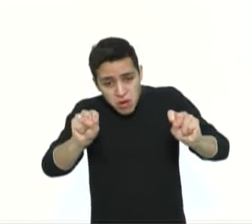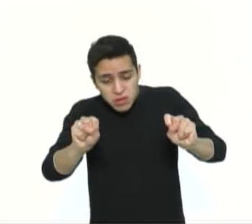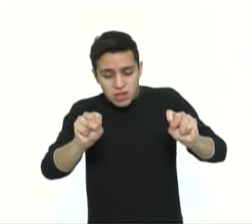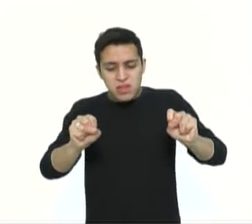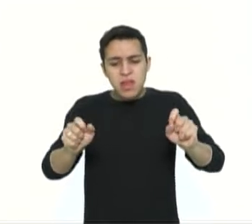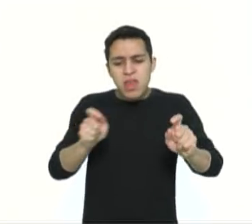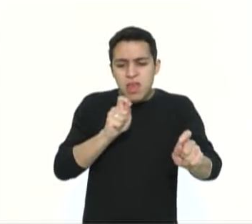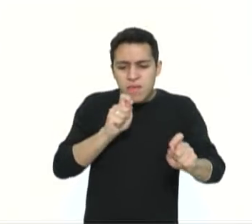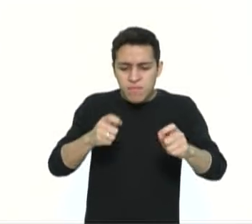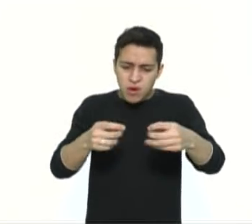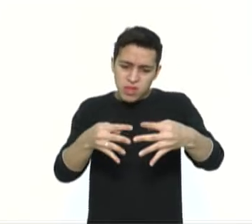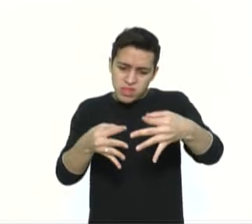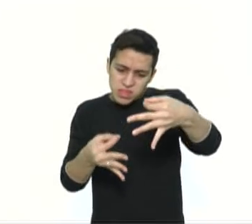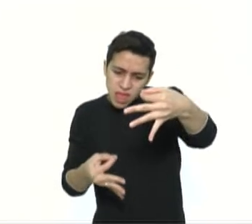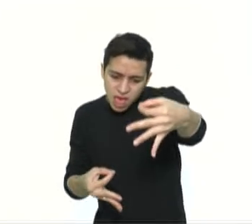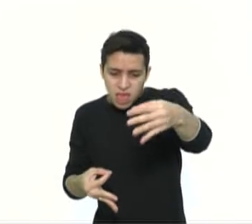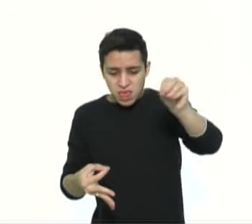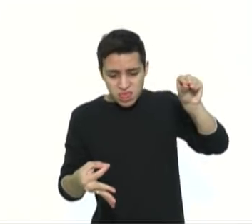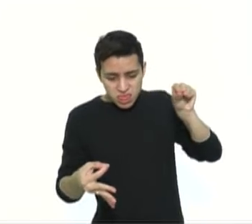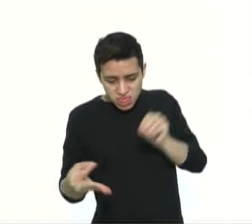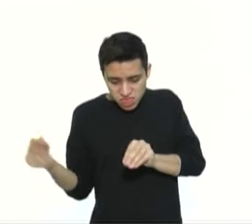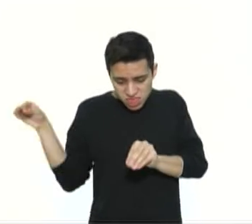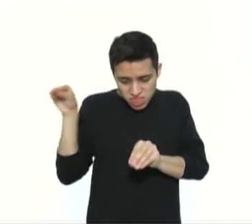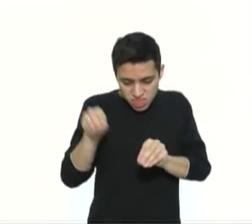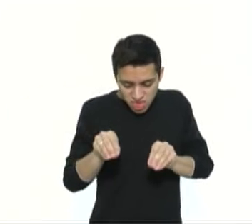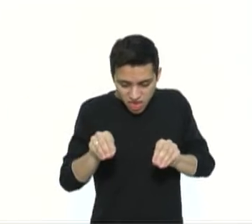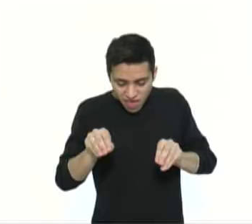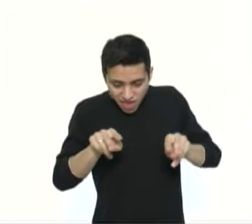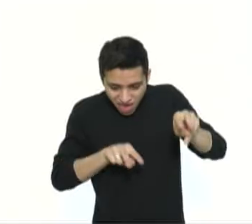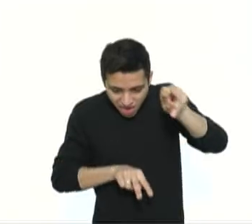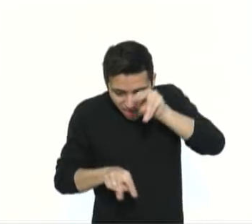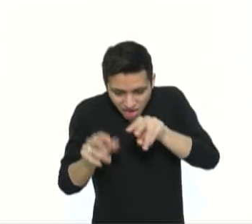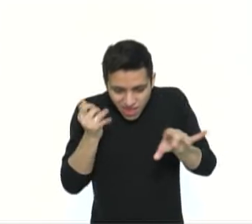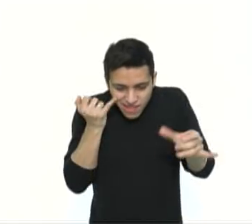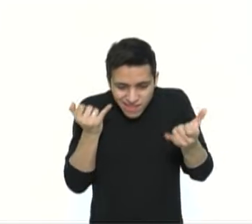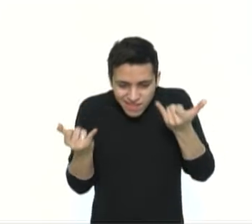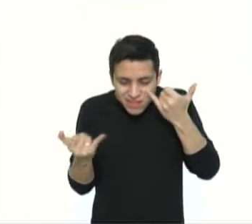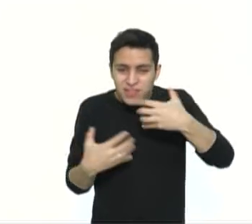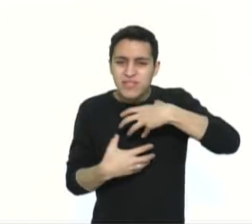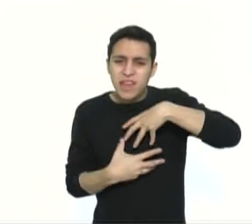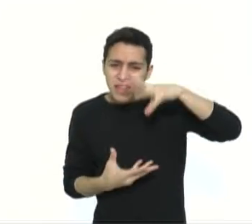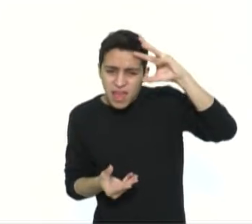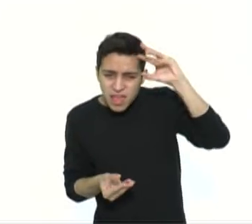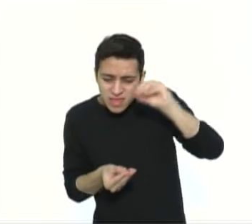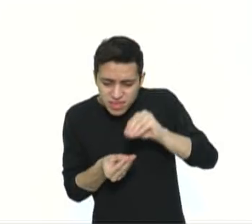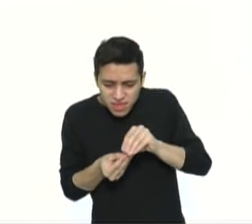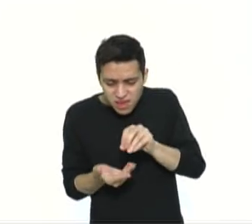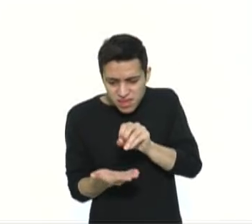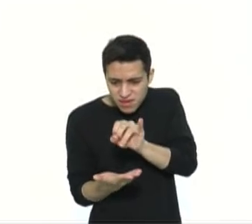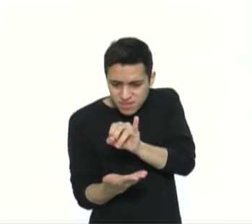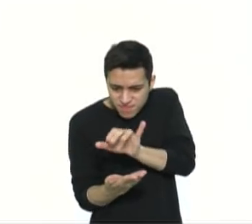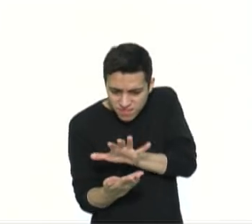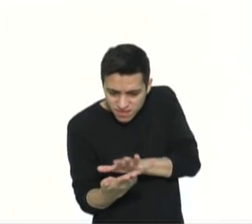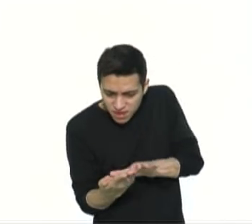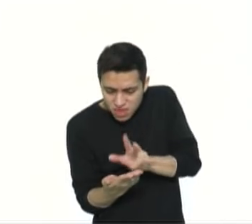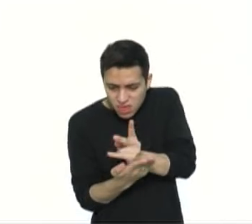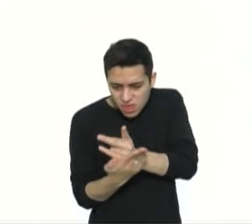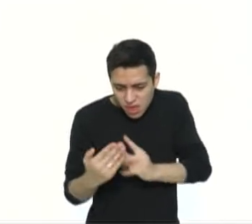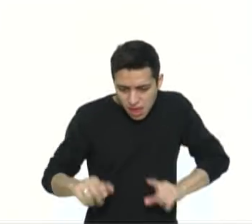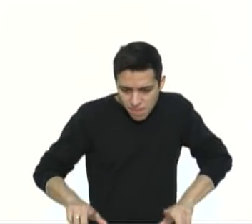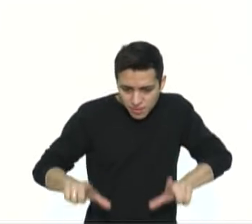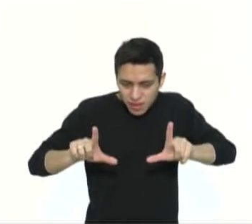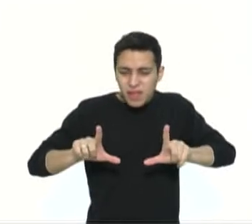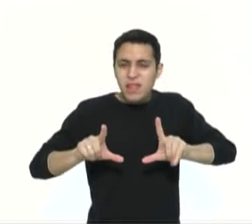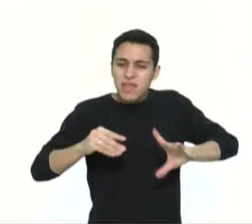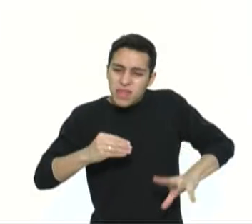a reportagem, porque apresenta informações em forma de síntese ilustradas, como também informações